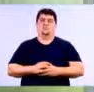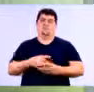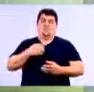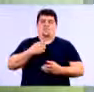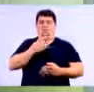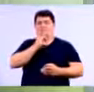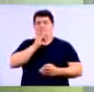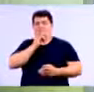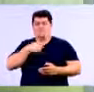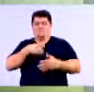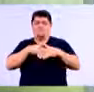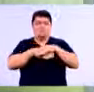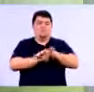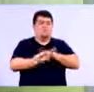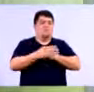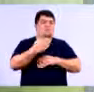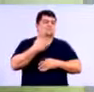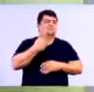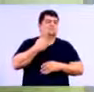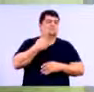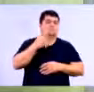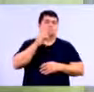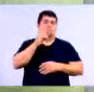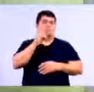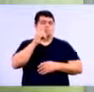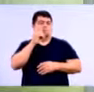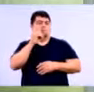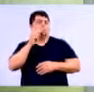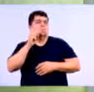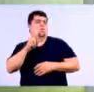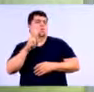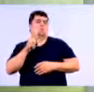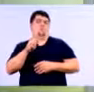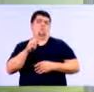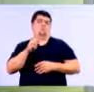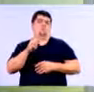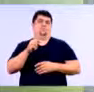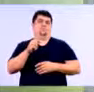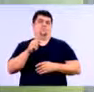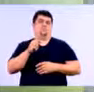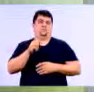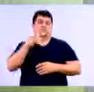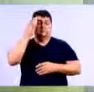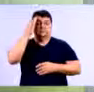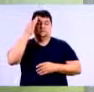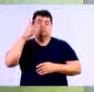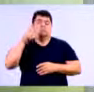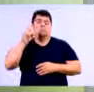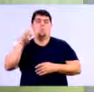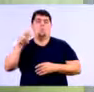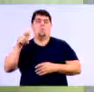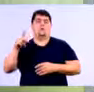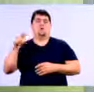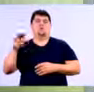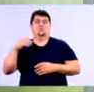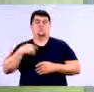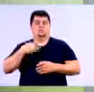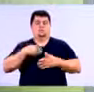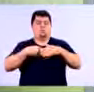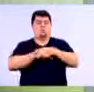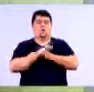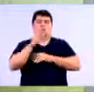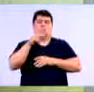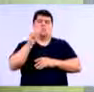guardei, junto ao banco, R$1.000. A gente vai entender a poupança. Aí eu depositei R$1.000 na